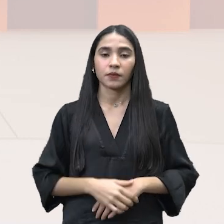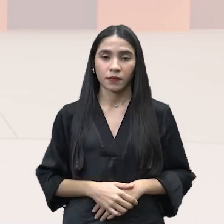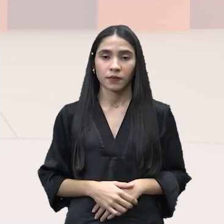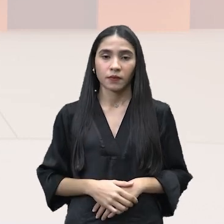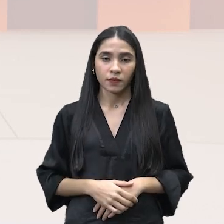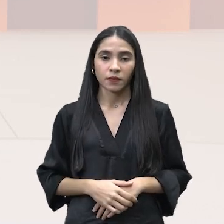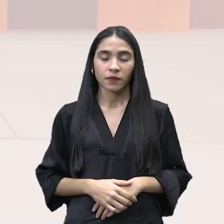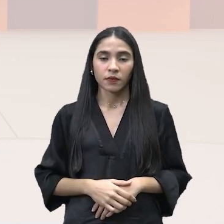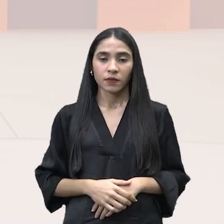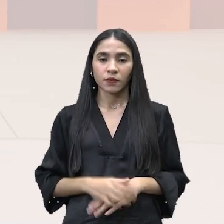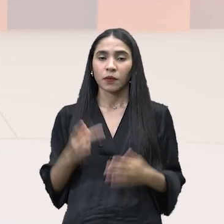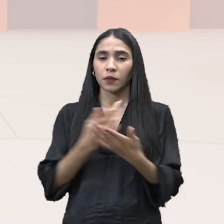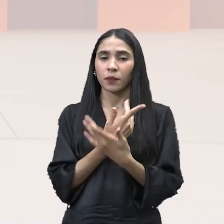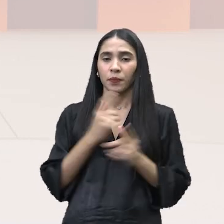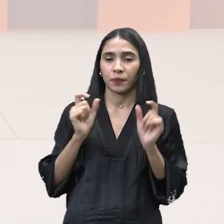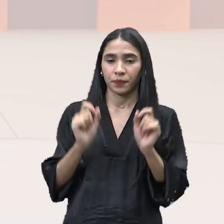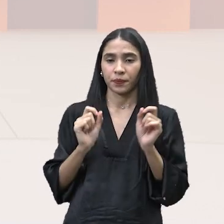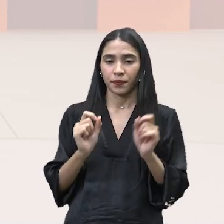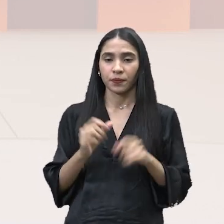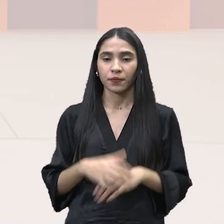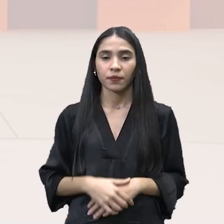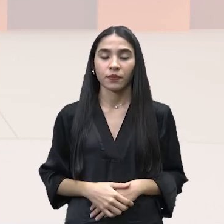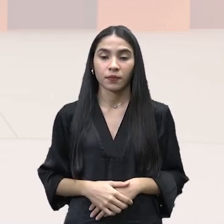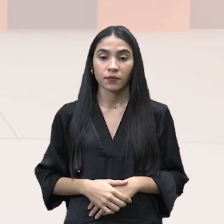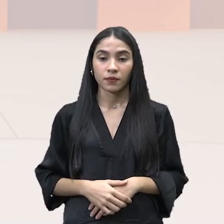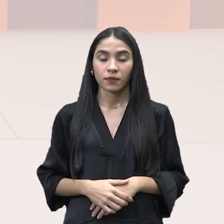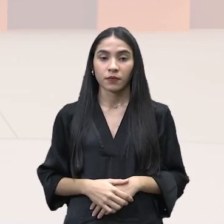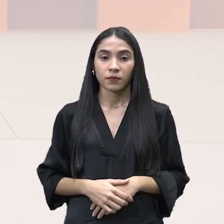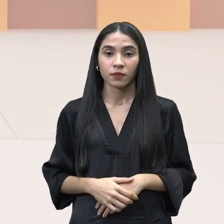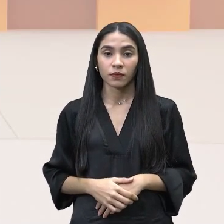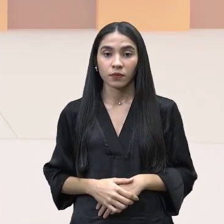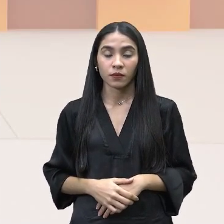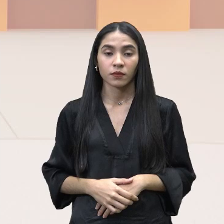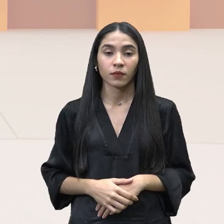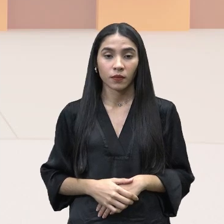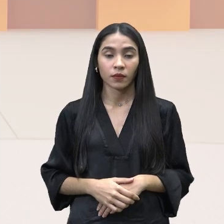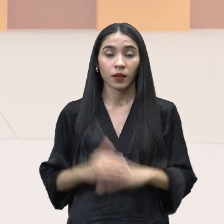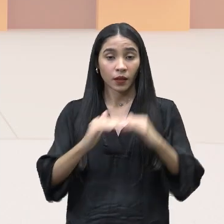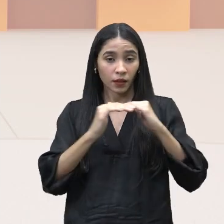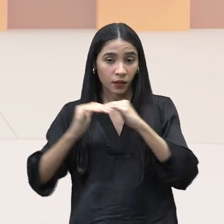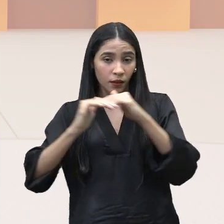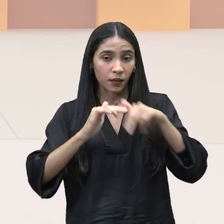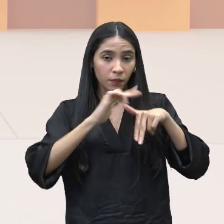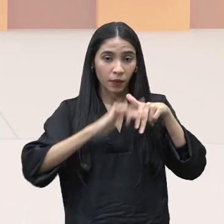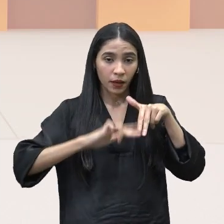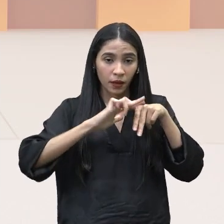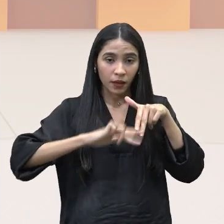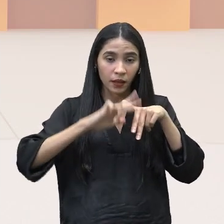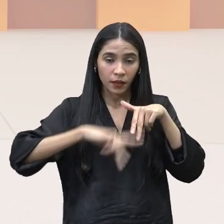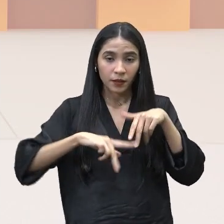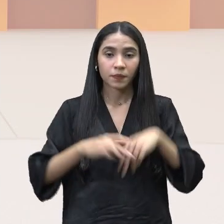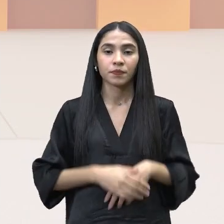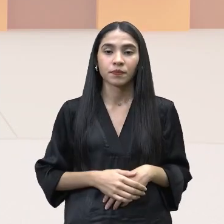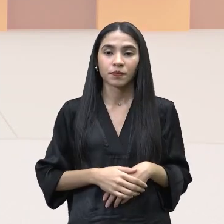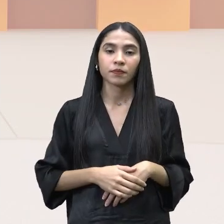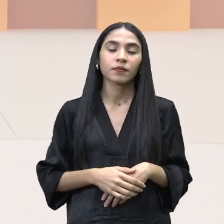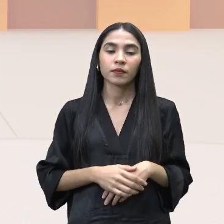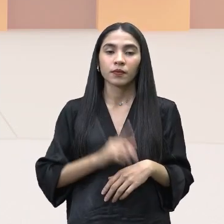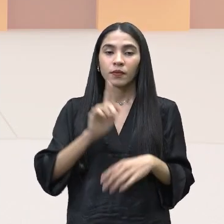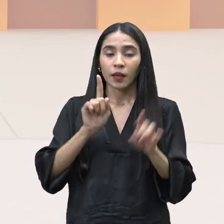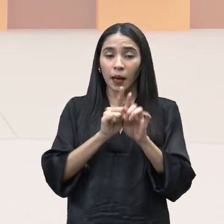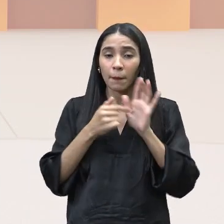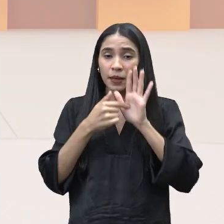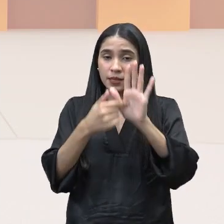2015. O que aconteceu aí? Vamos lá. A igualdade de gênero é colocada como uma